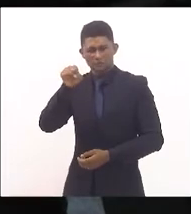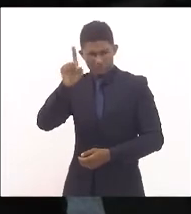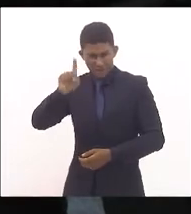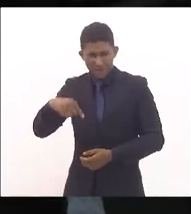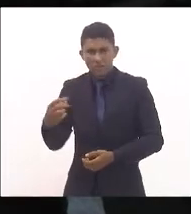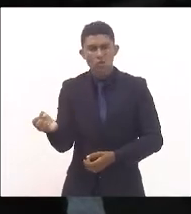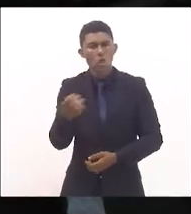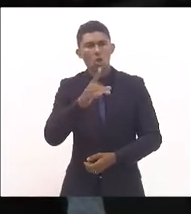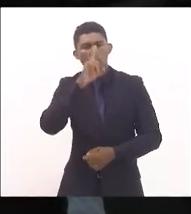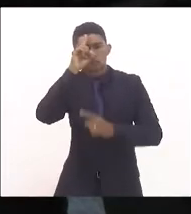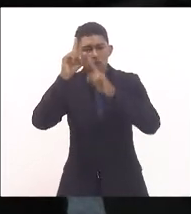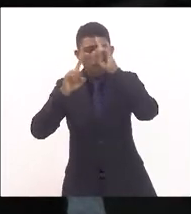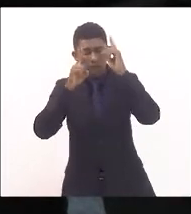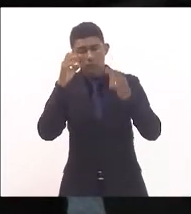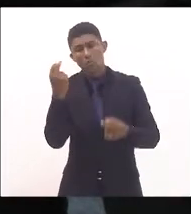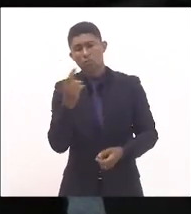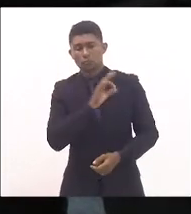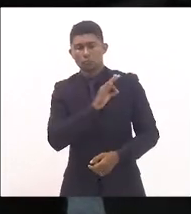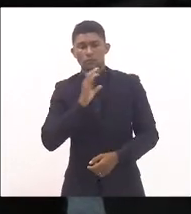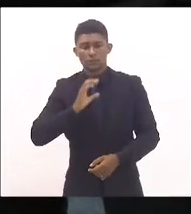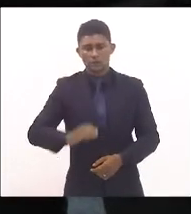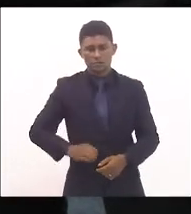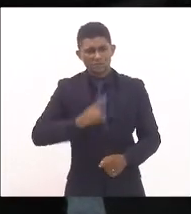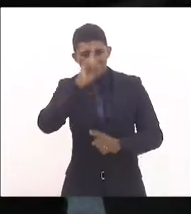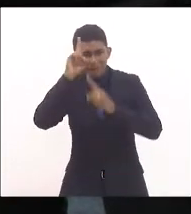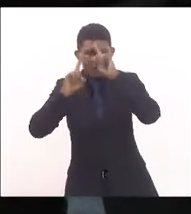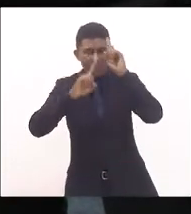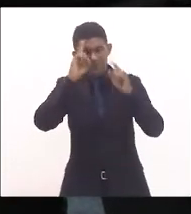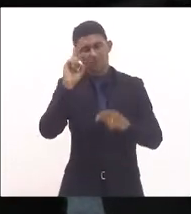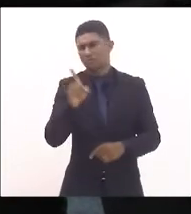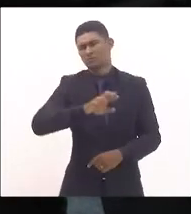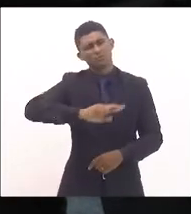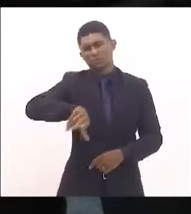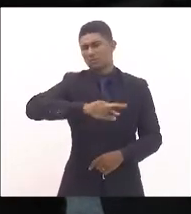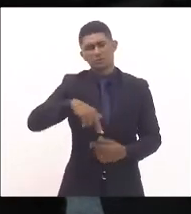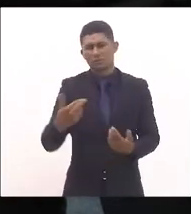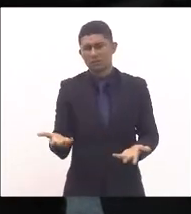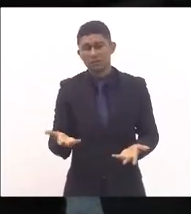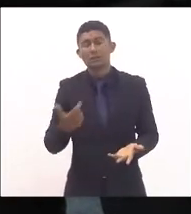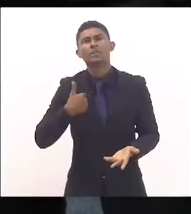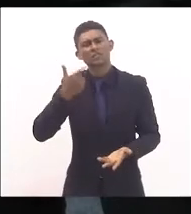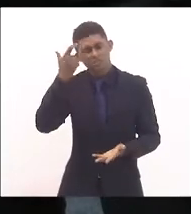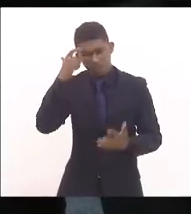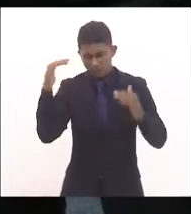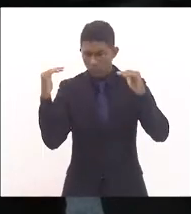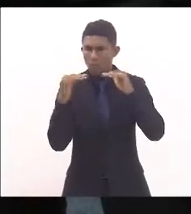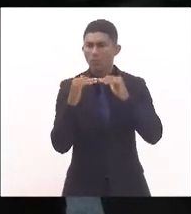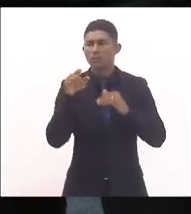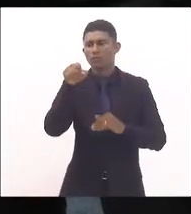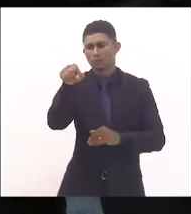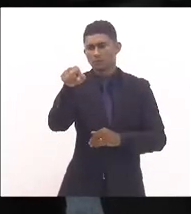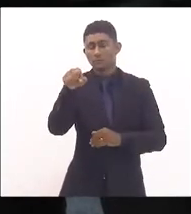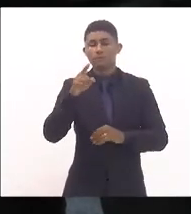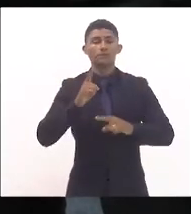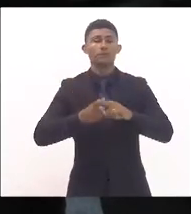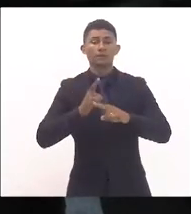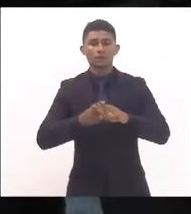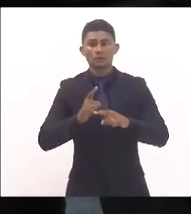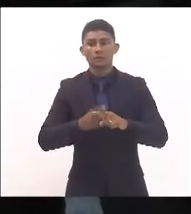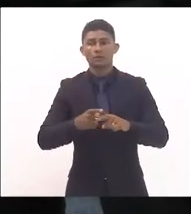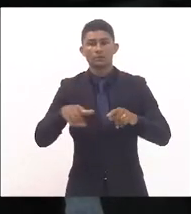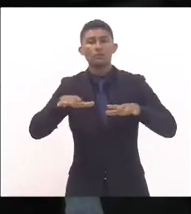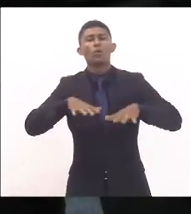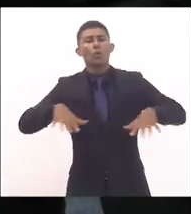uma inovação da Polícia Civil. Só isso, né? Eu concordo plenamente com Vossa Excelência que todos nós